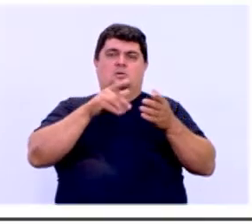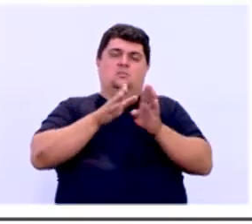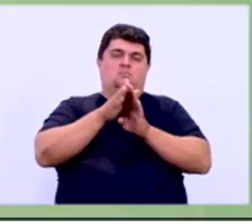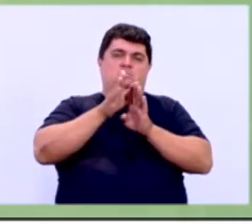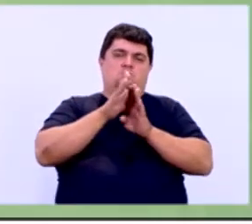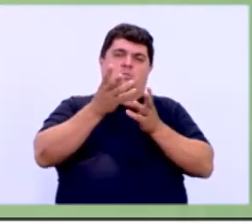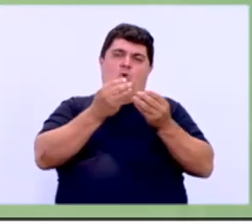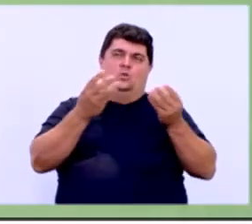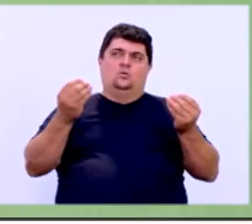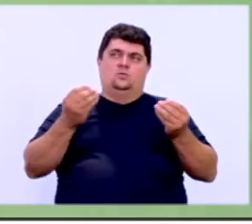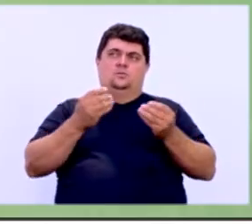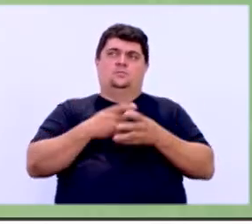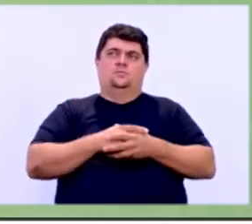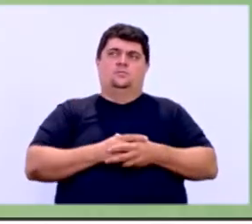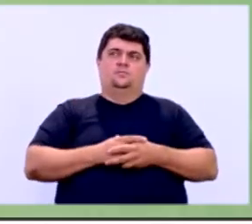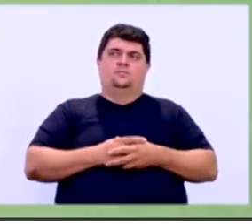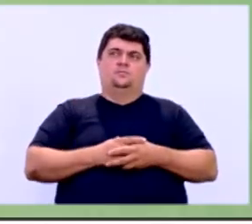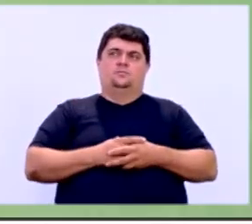né?